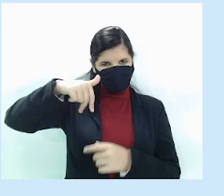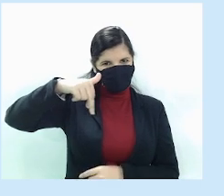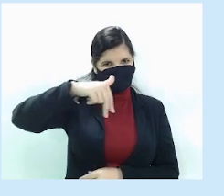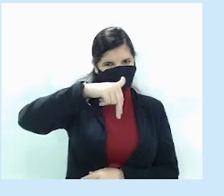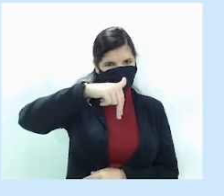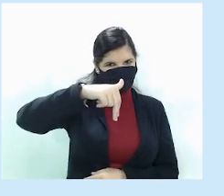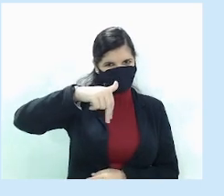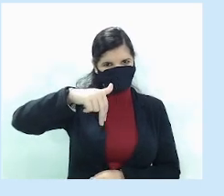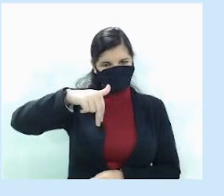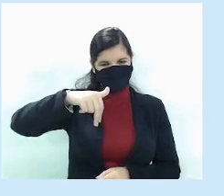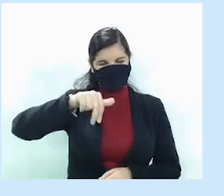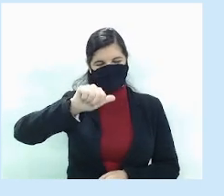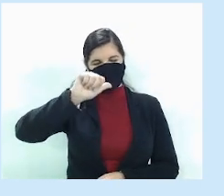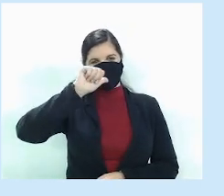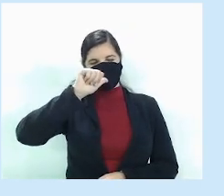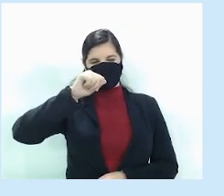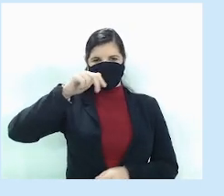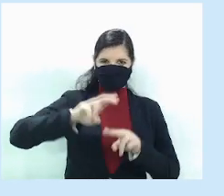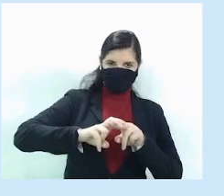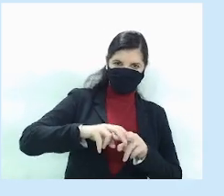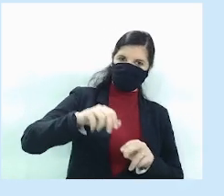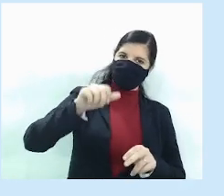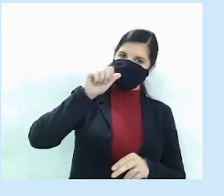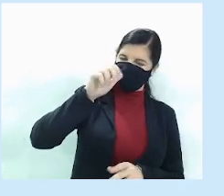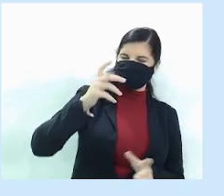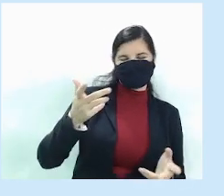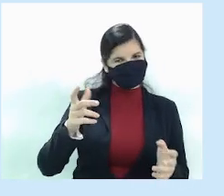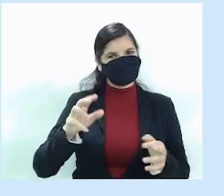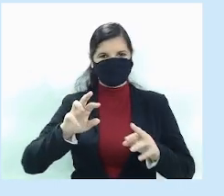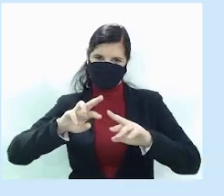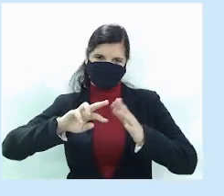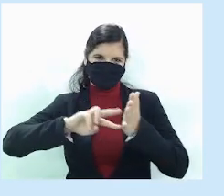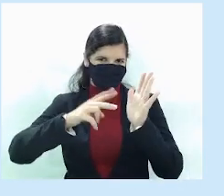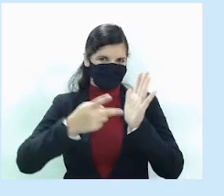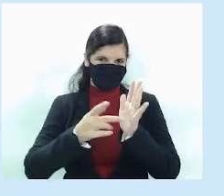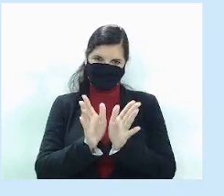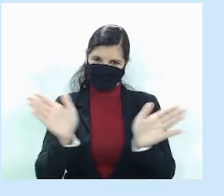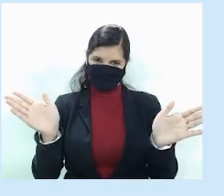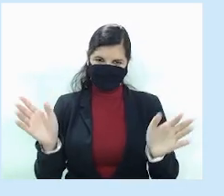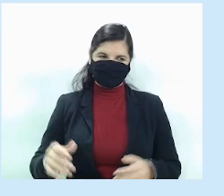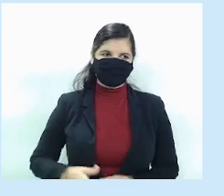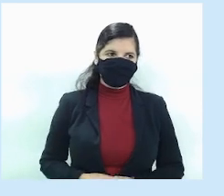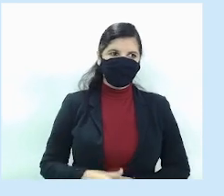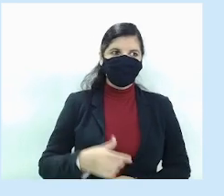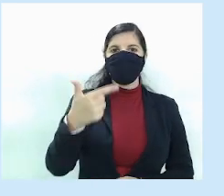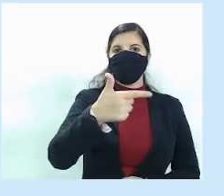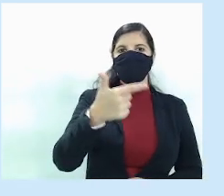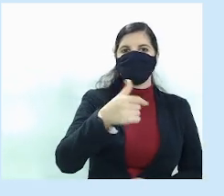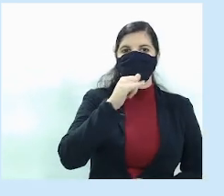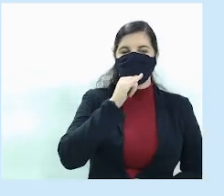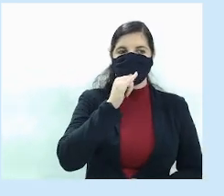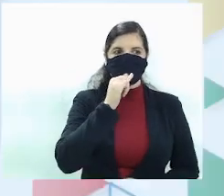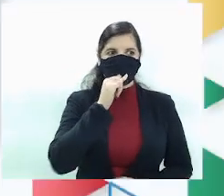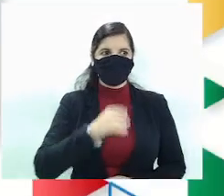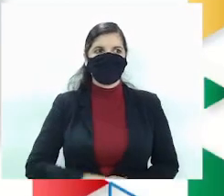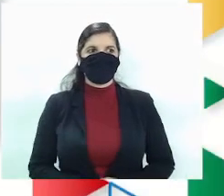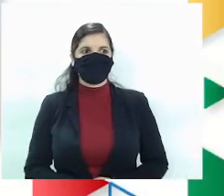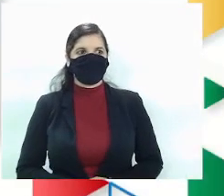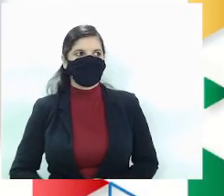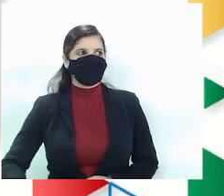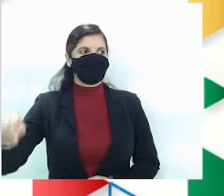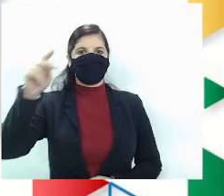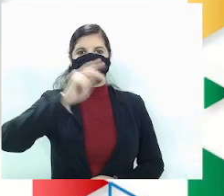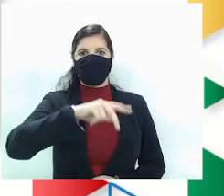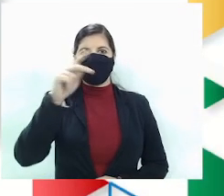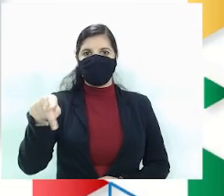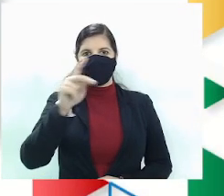no texto. O segundo exemplo, temos aí um texto e aí vai dizer o seguinte, vamos ver aí na tela. A professora